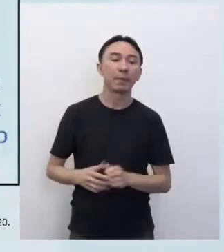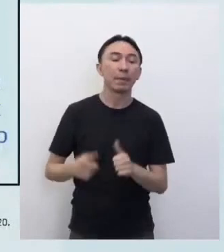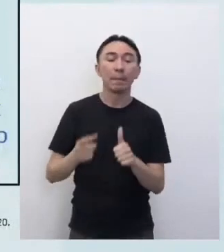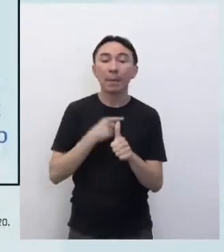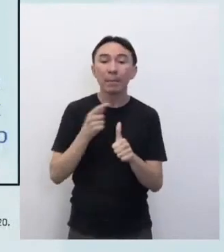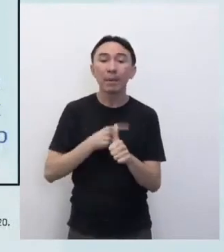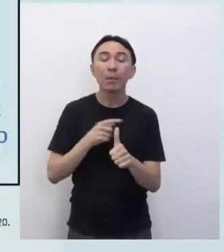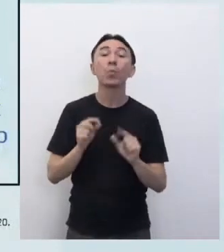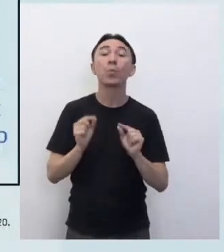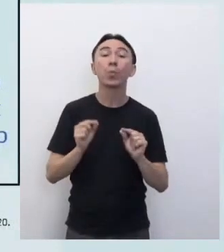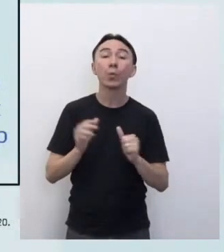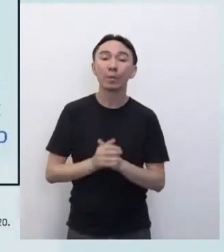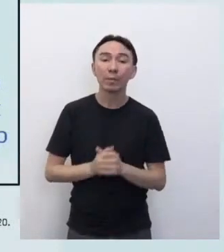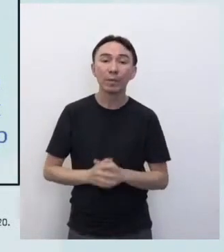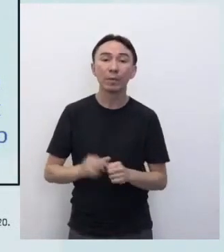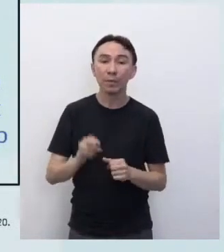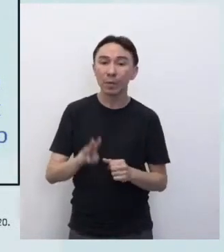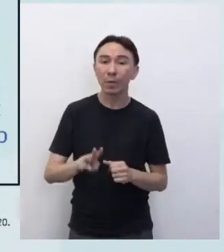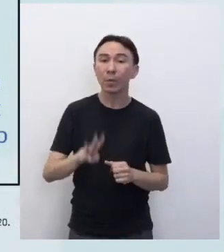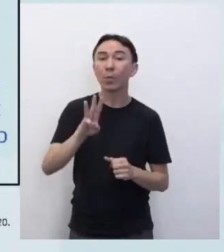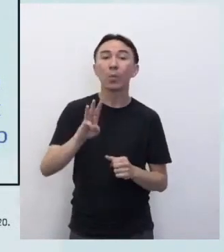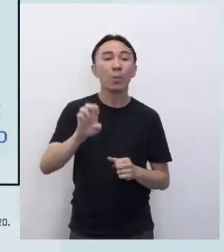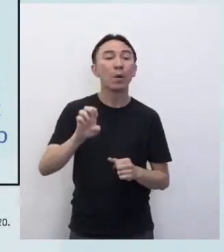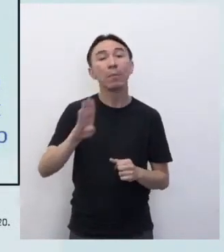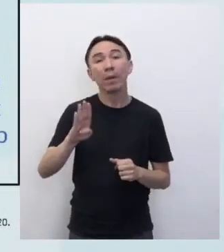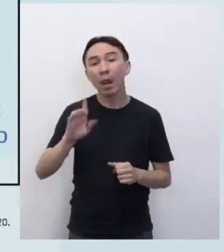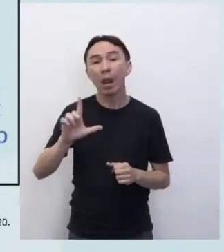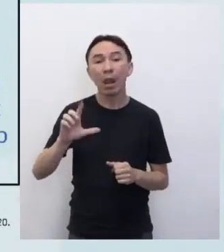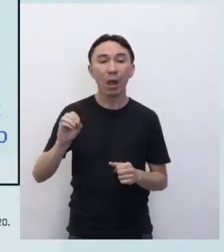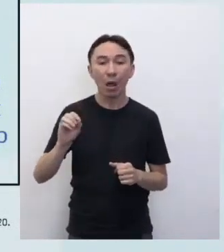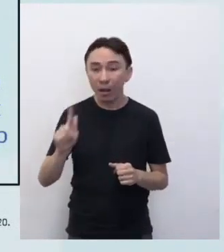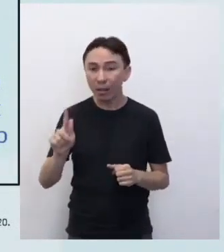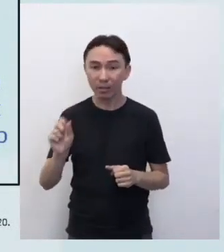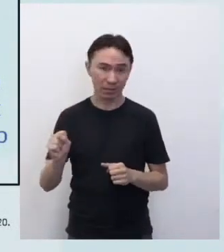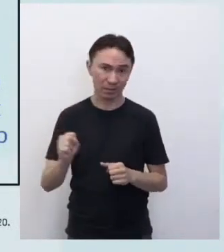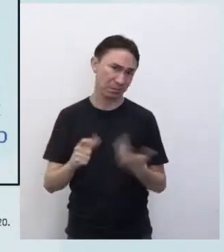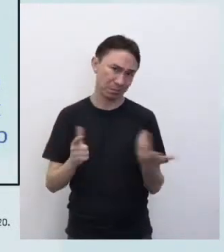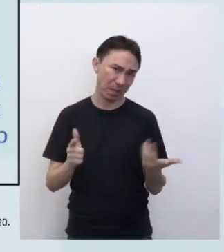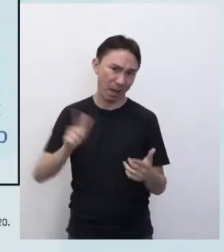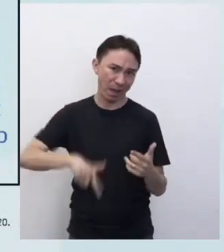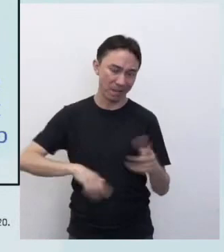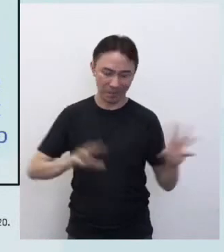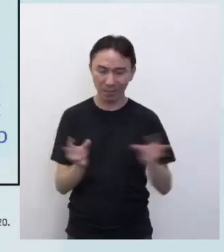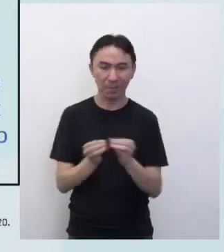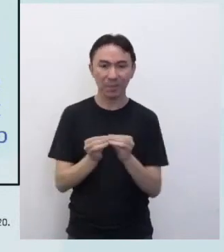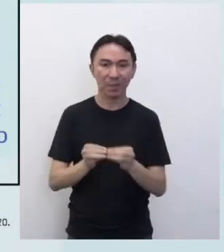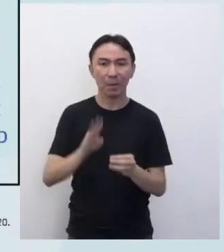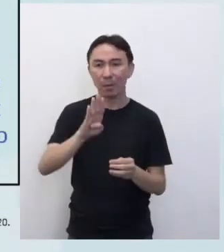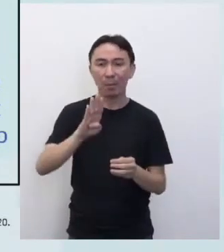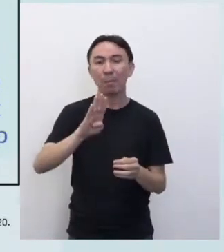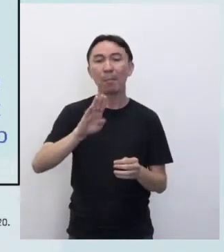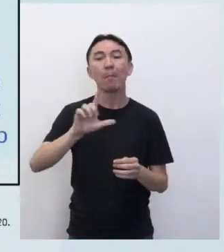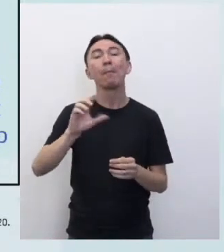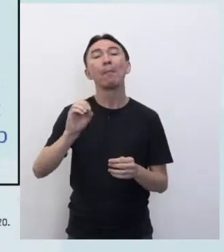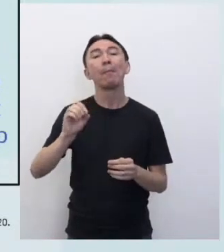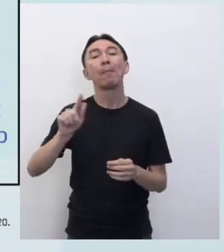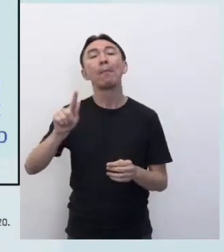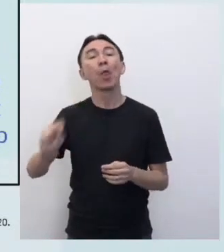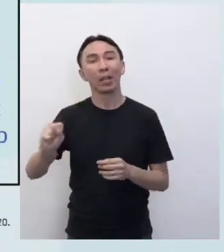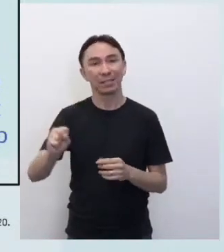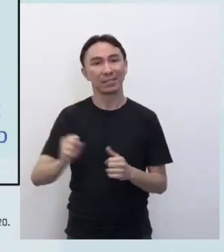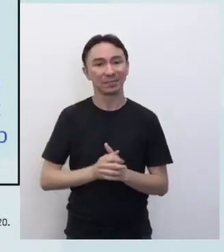vamos falar é weblogs ou blogs, tá? Que são os blogs aí, que a gente nem traduz, né? Uhum, blog é a mesma coisa. Então,